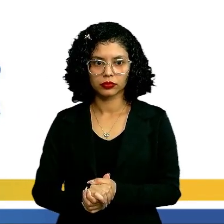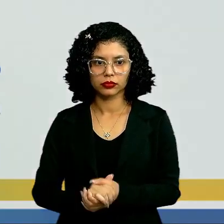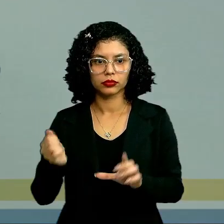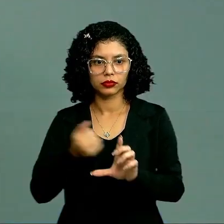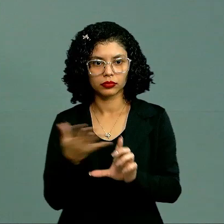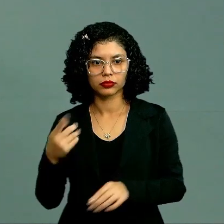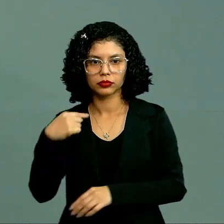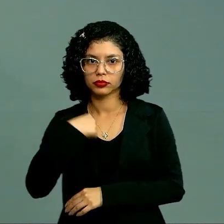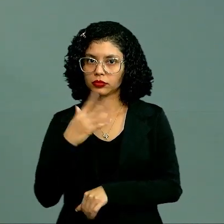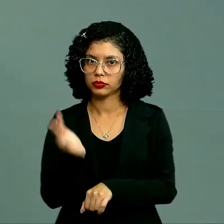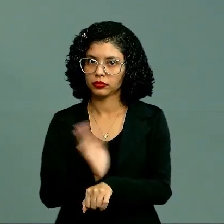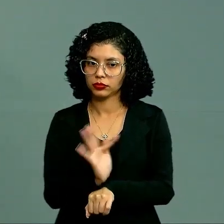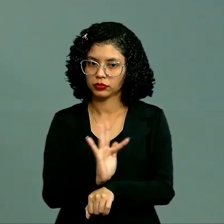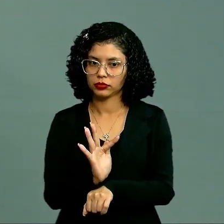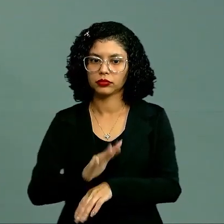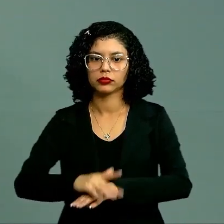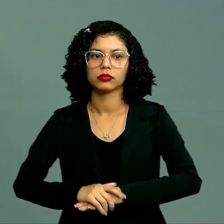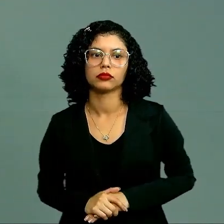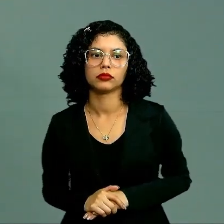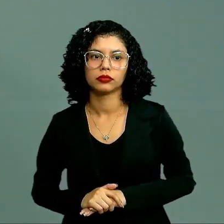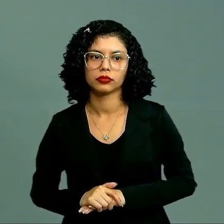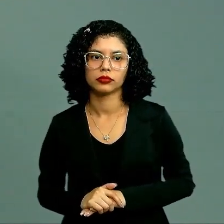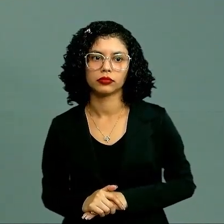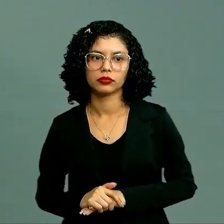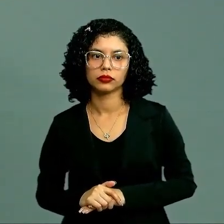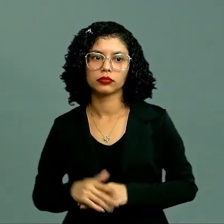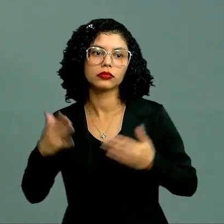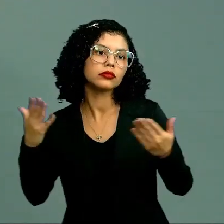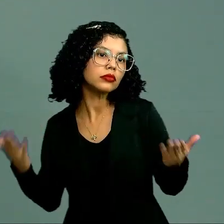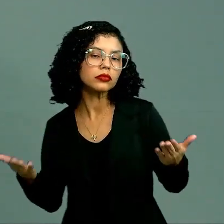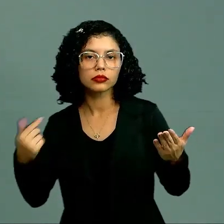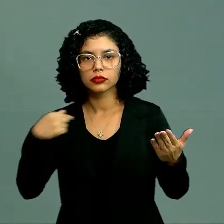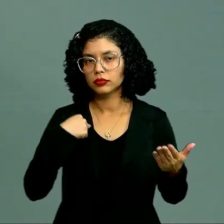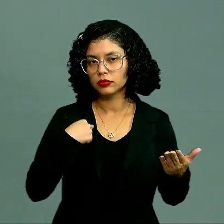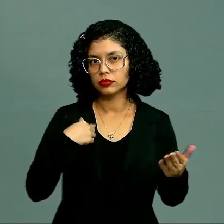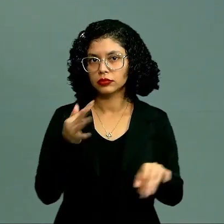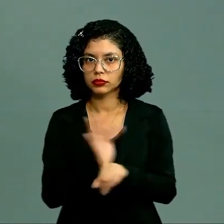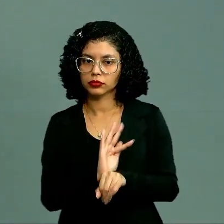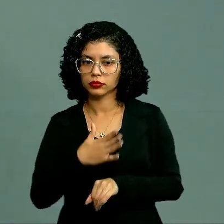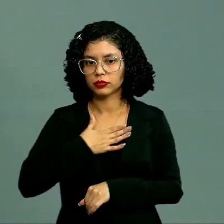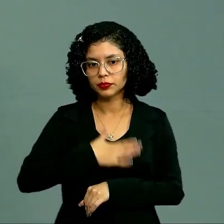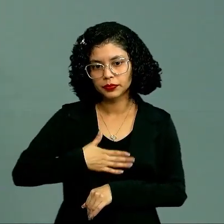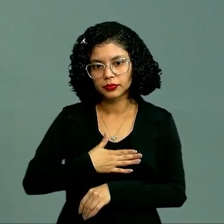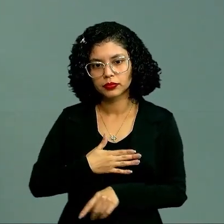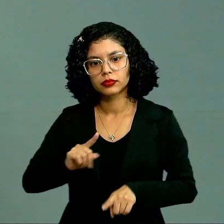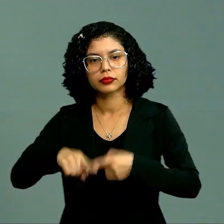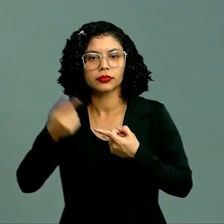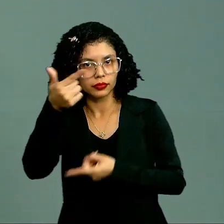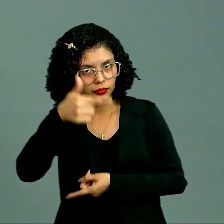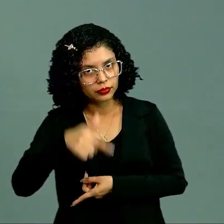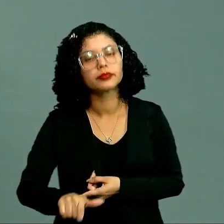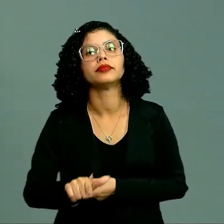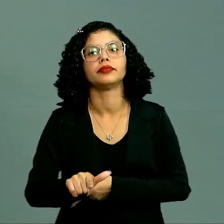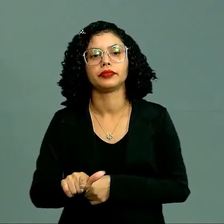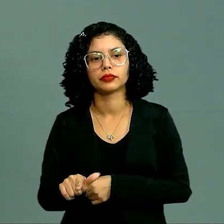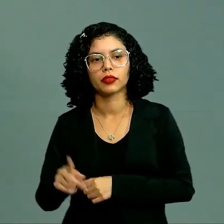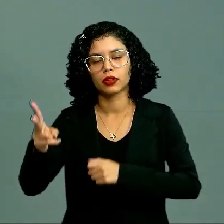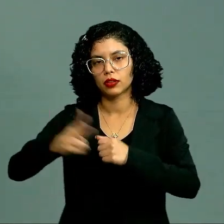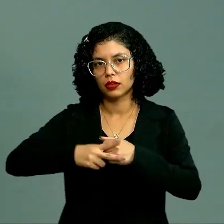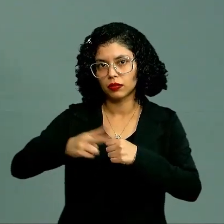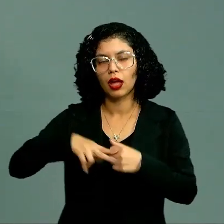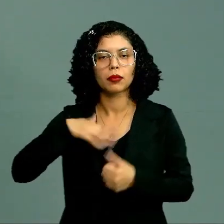séries. Aí ele continua, eu de filmes. Eu gosto de filmes. Para que eu não repita o